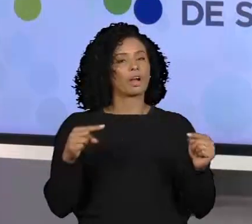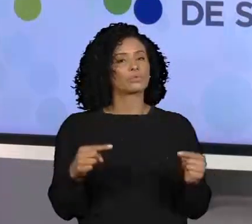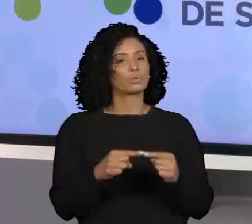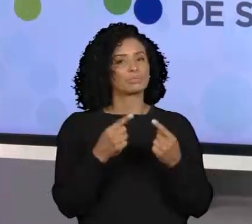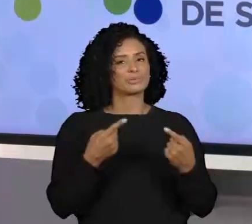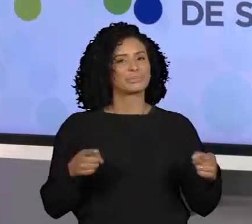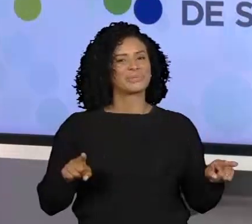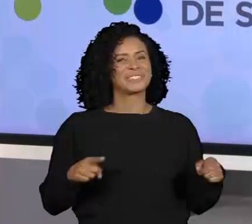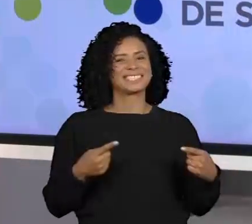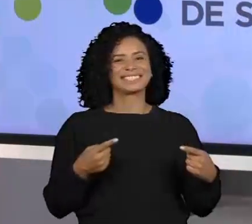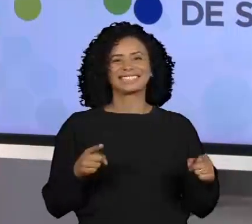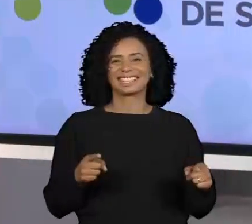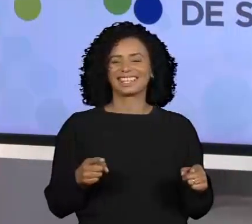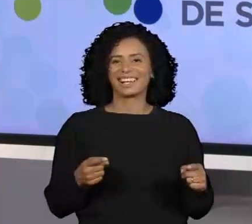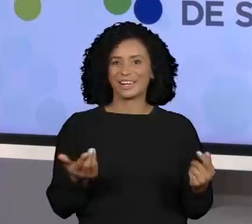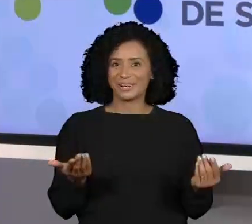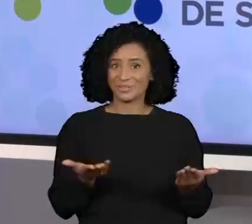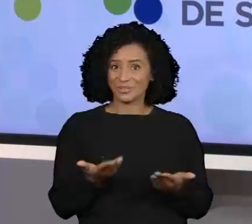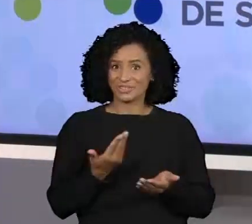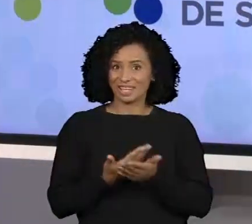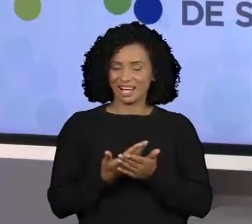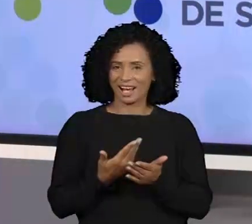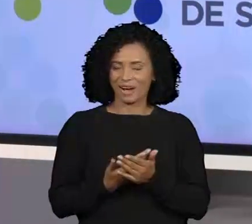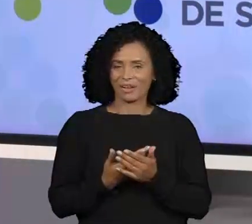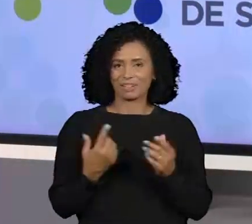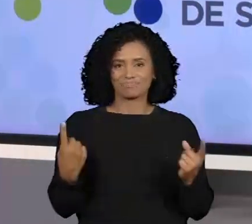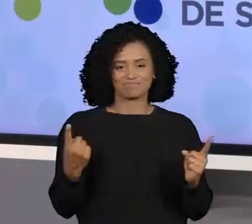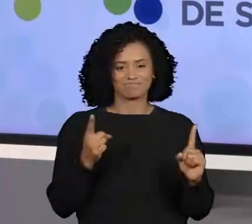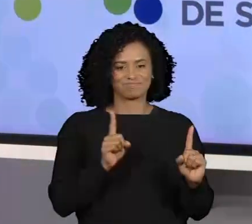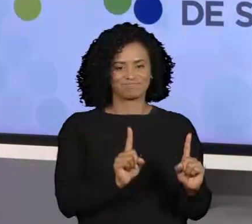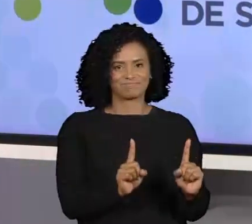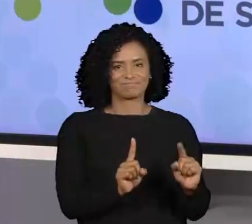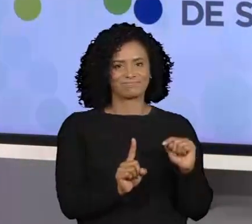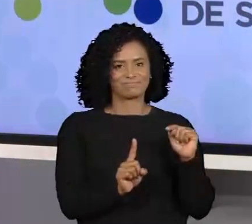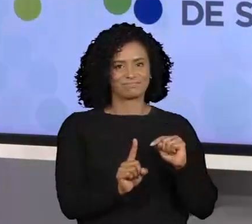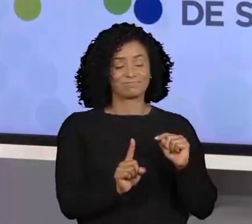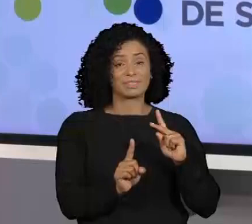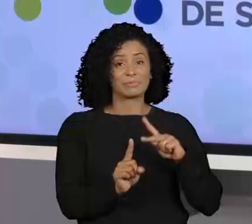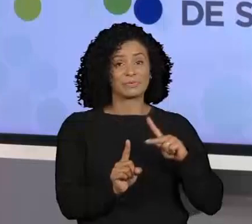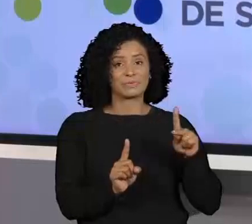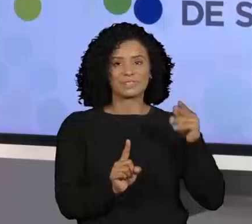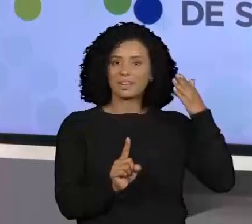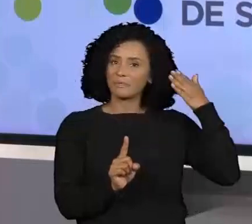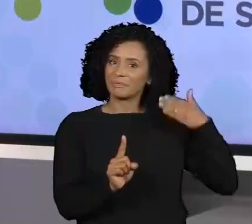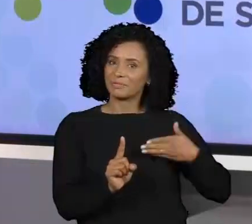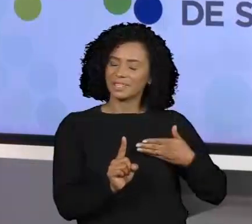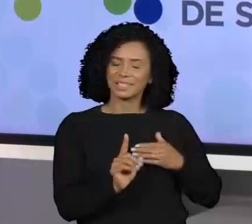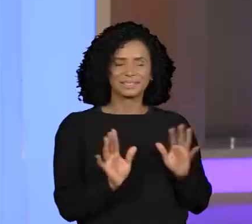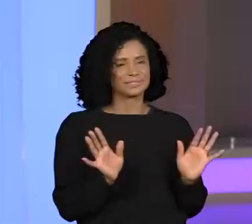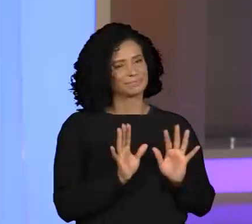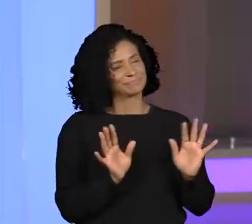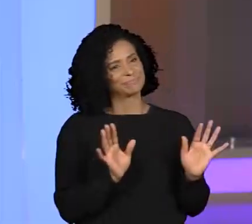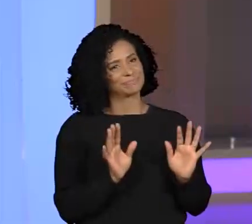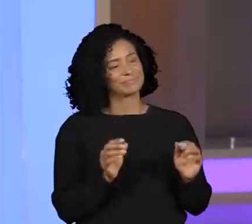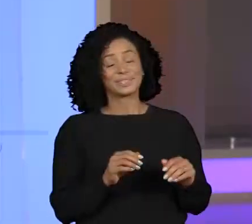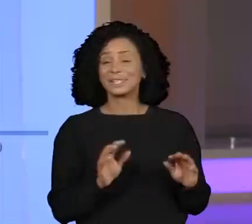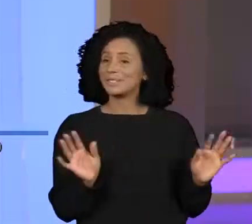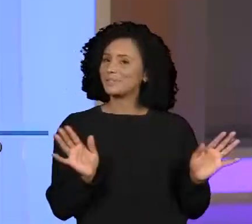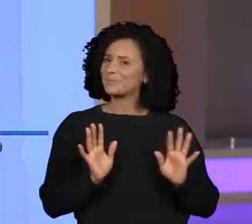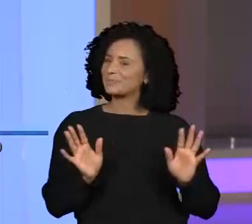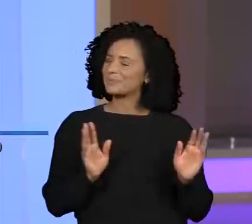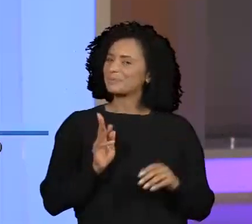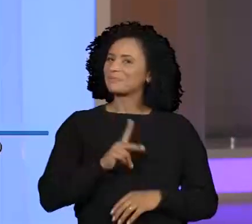e para essa aula de hoje a gente tem a nossa convidada fixa que a professora Fran Olá professora Olá